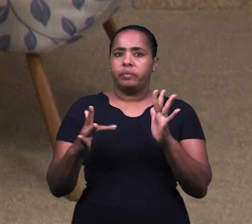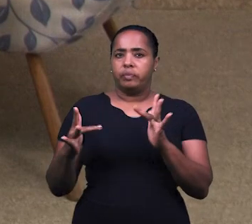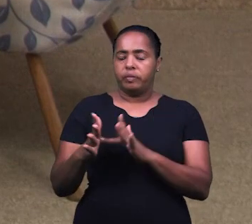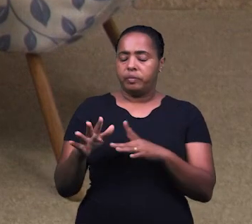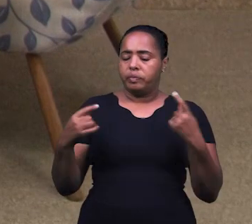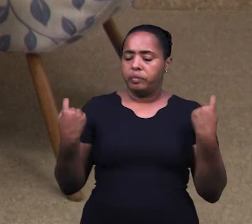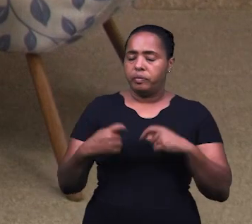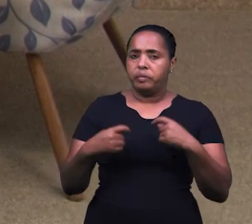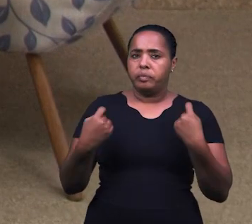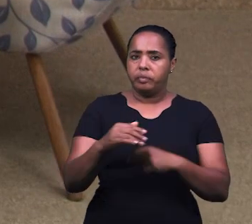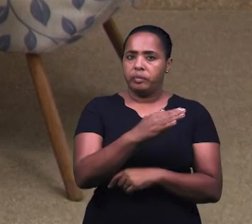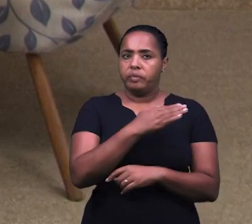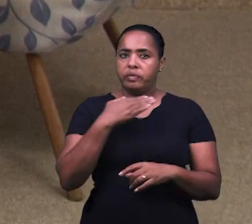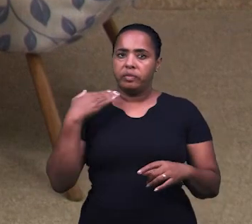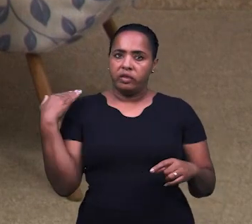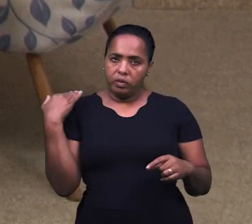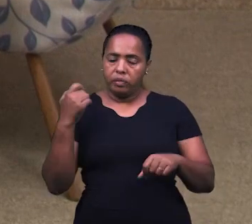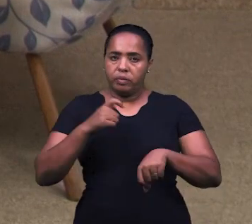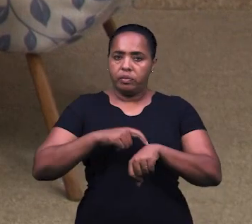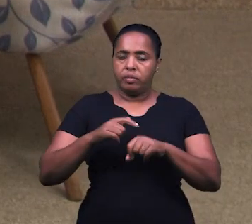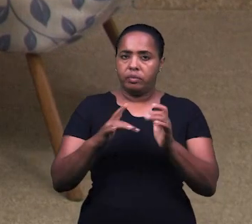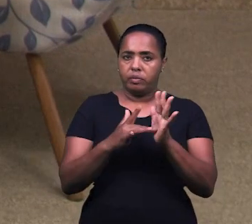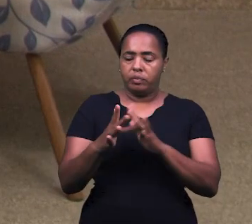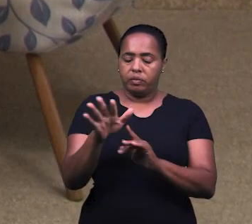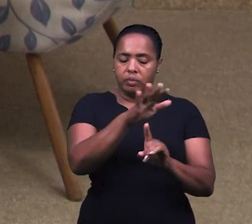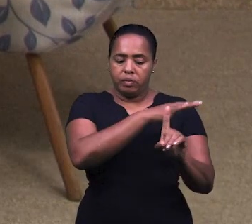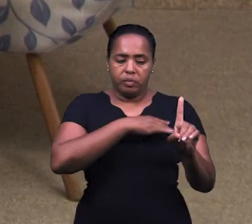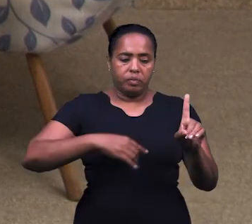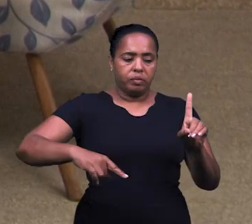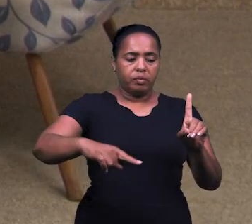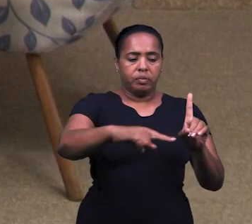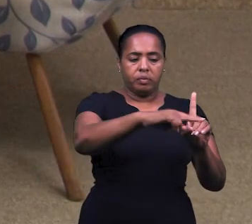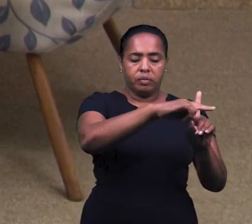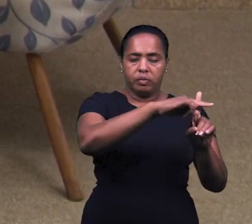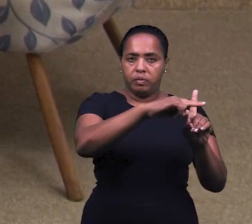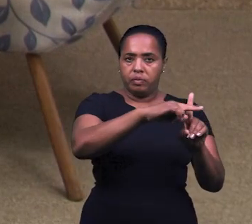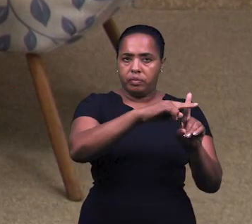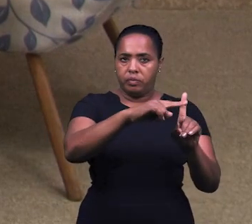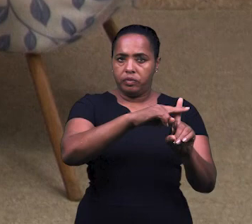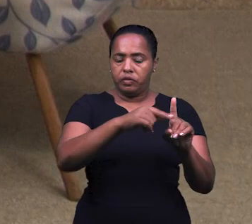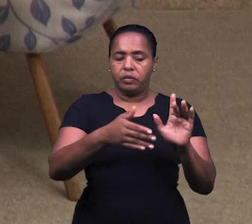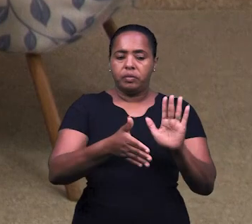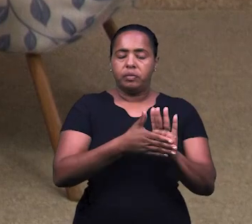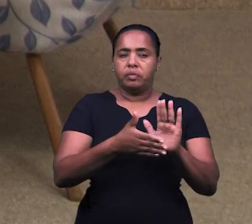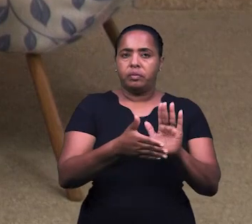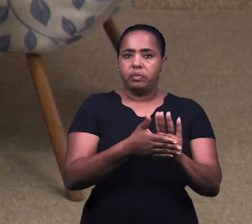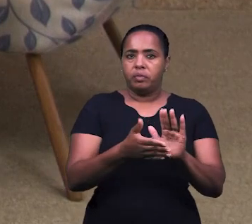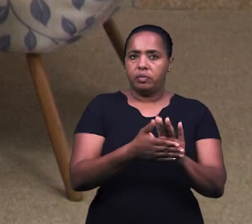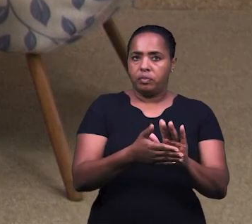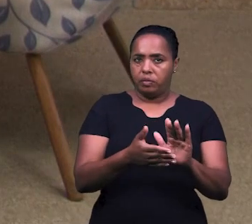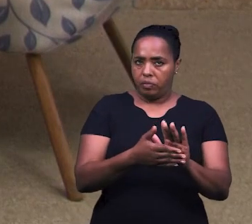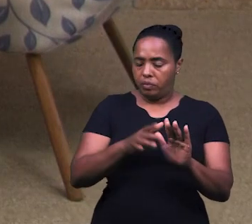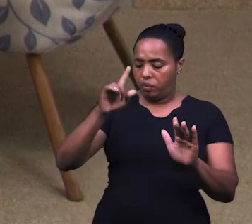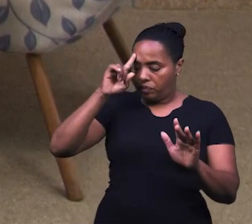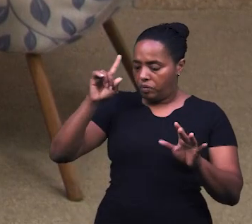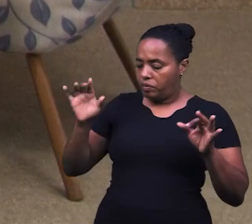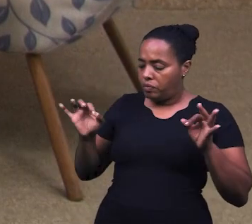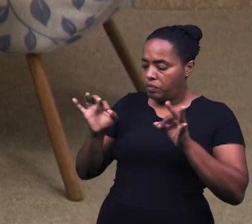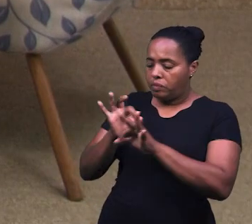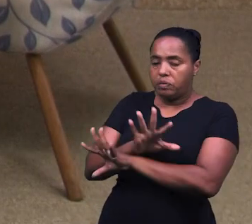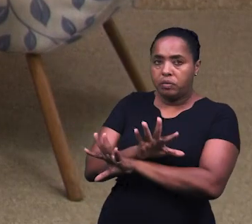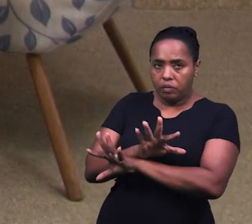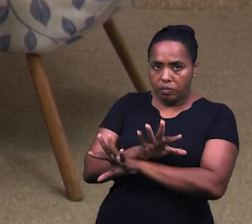Jesus, ele precisava morrer. E quando ele morreu ali na cruz, o projeto de Deus, ele foi